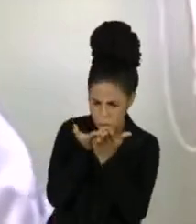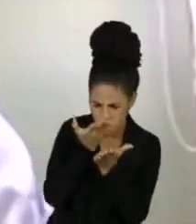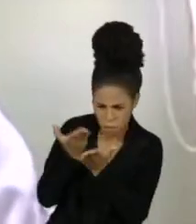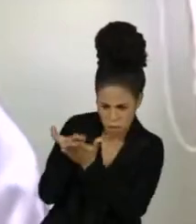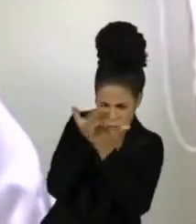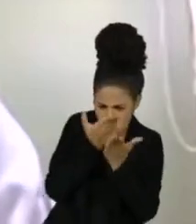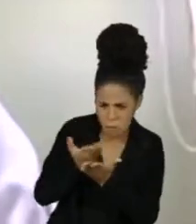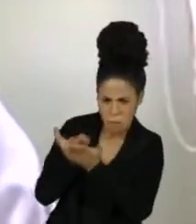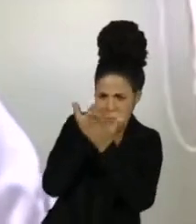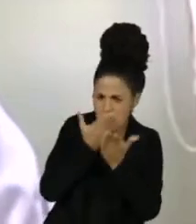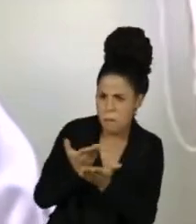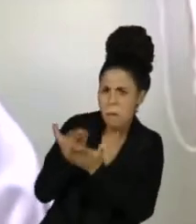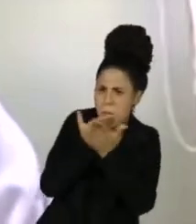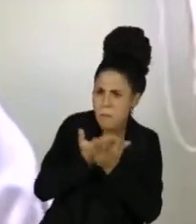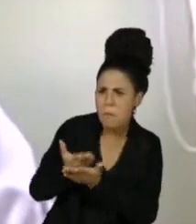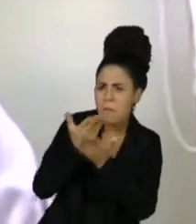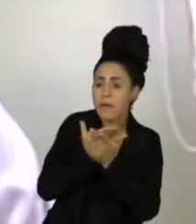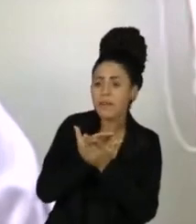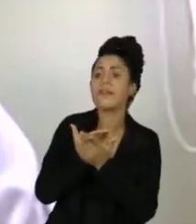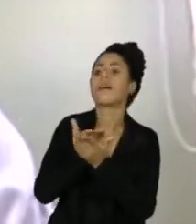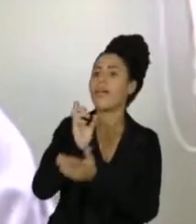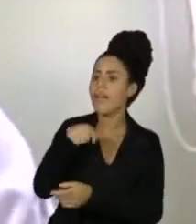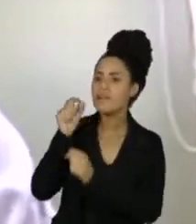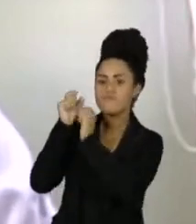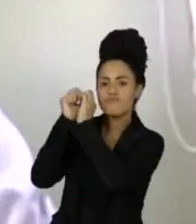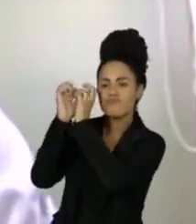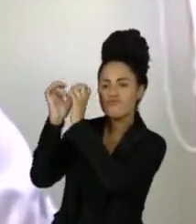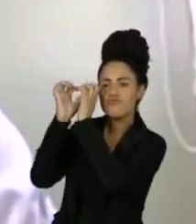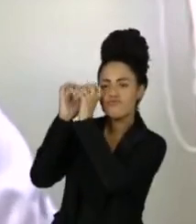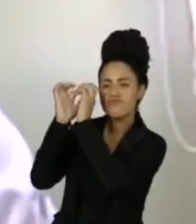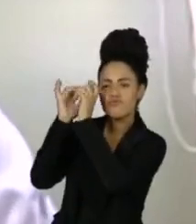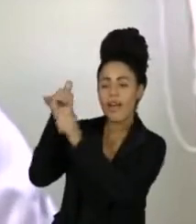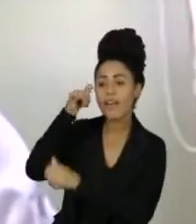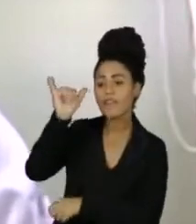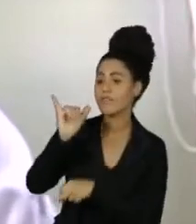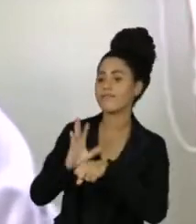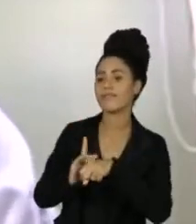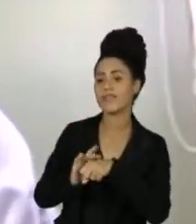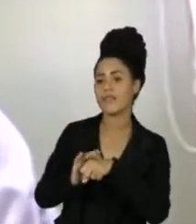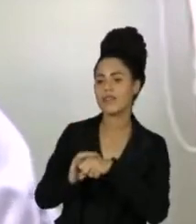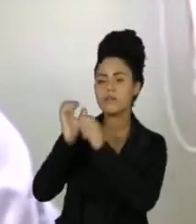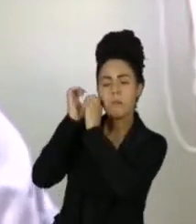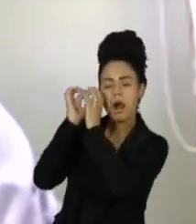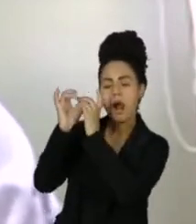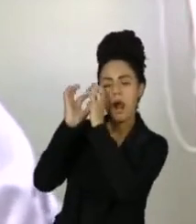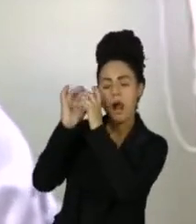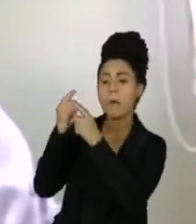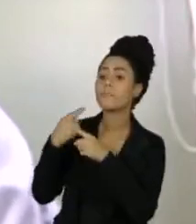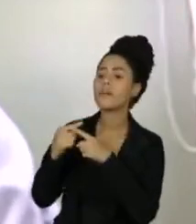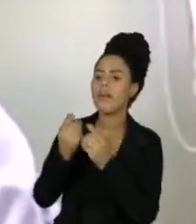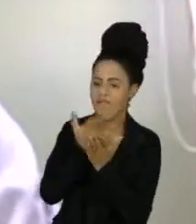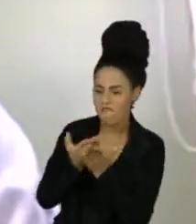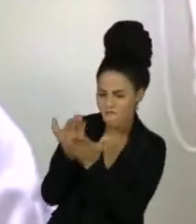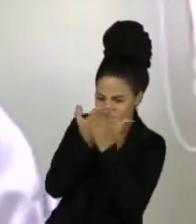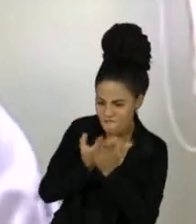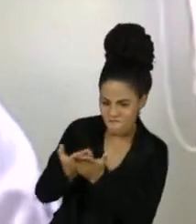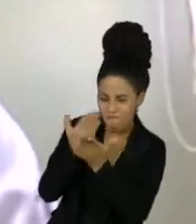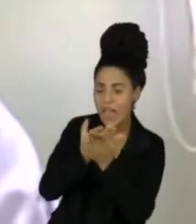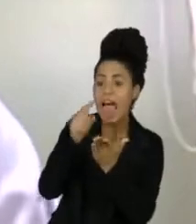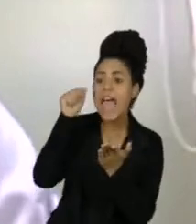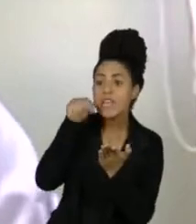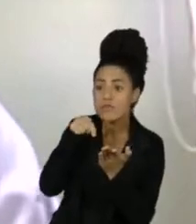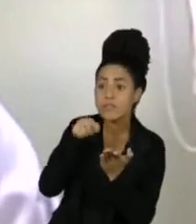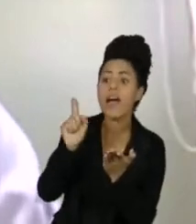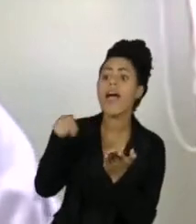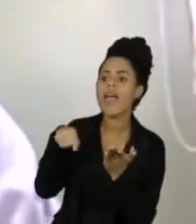exemplo, têm menor incidência de doenças cerebrovasculares, de doenças degenerativas. Então, a gente já sabe que usar o